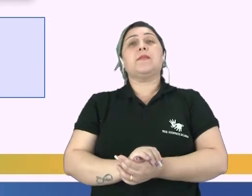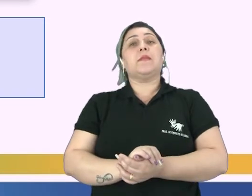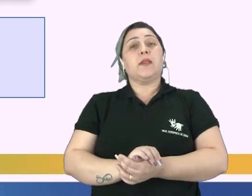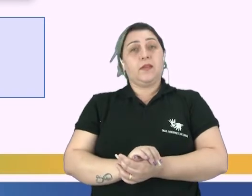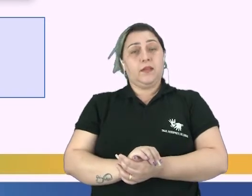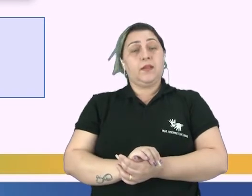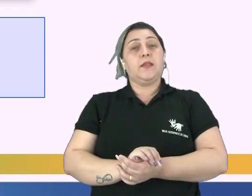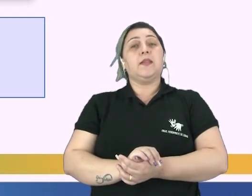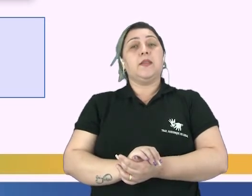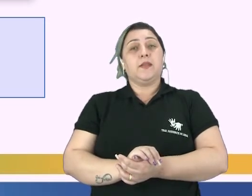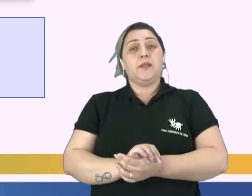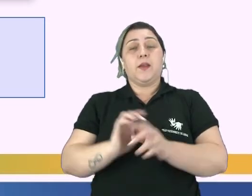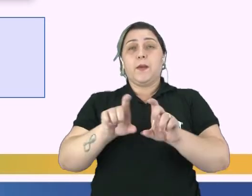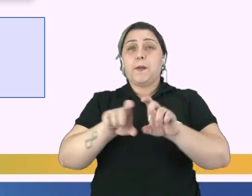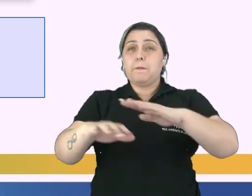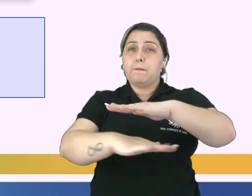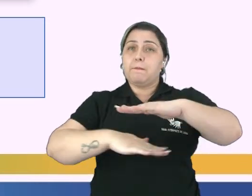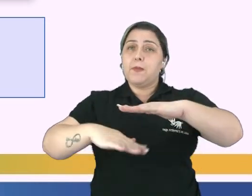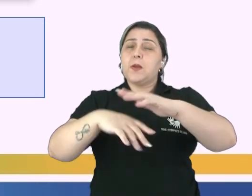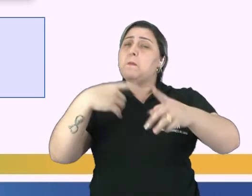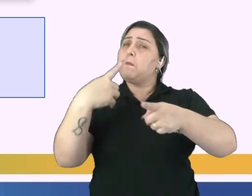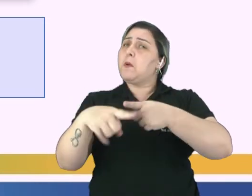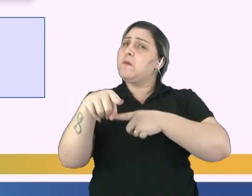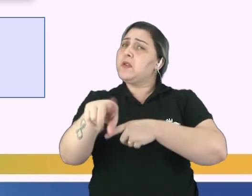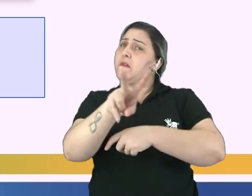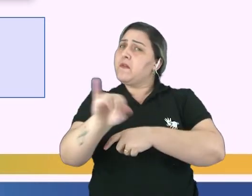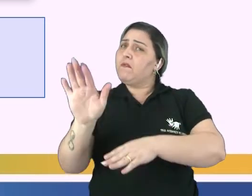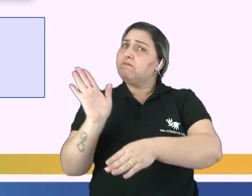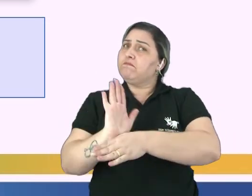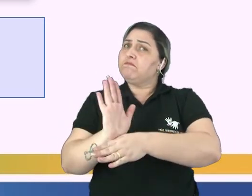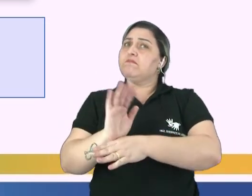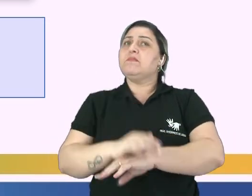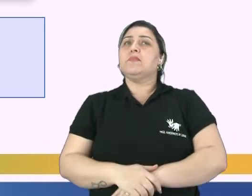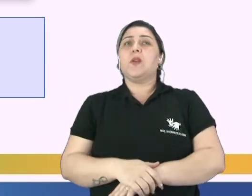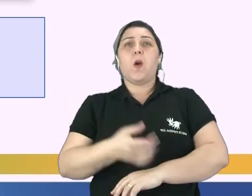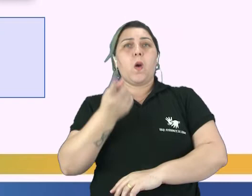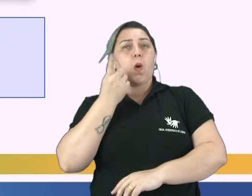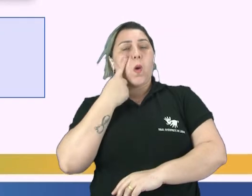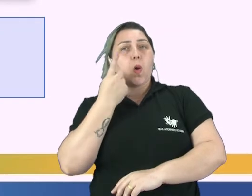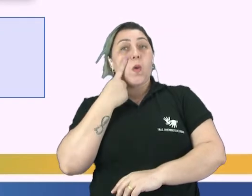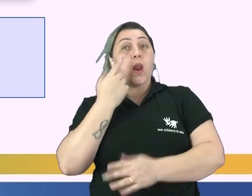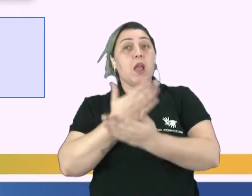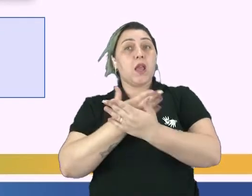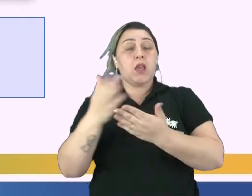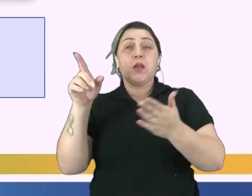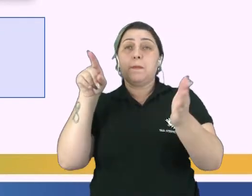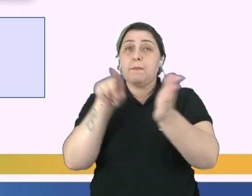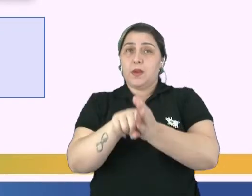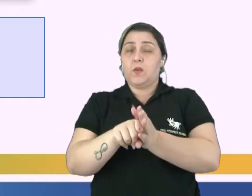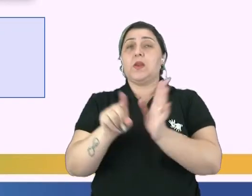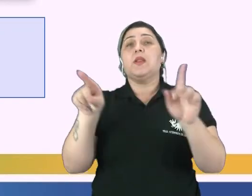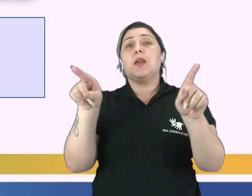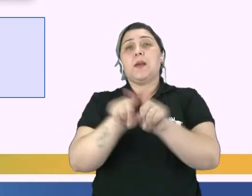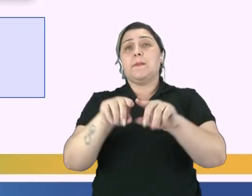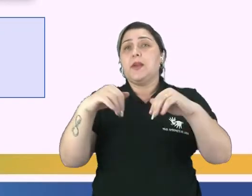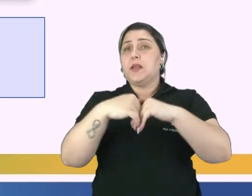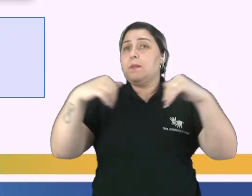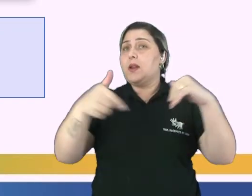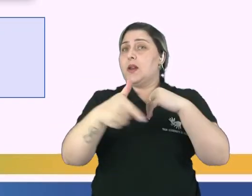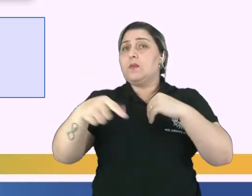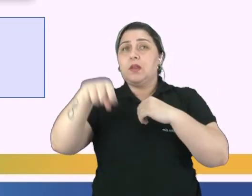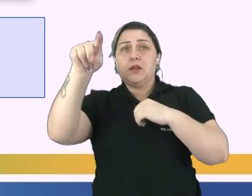vocês na parte inferior. Por que você não vai ao cinema? Olha só, início de pergunta, então separado e sem